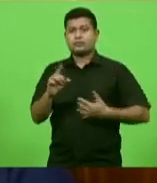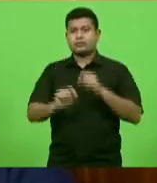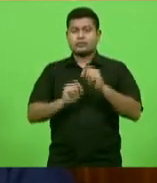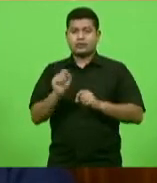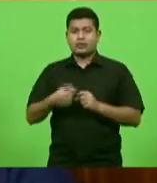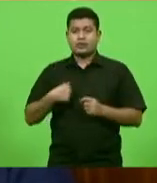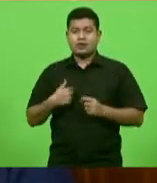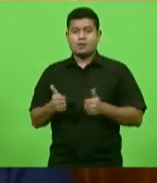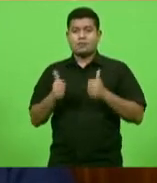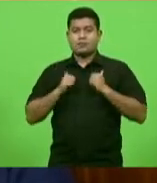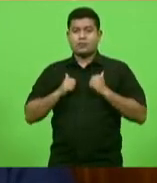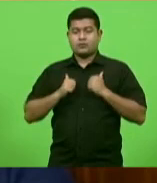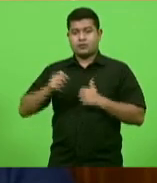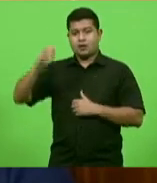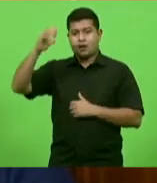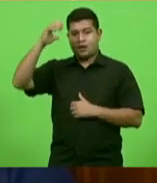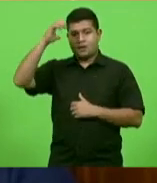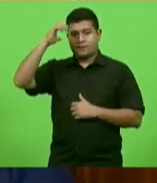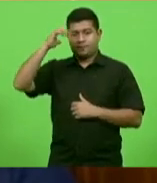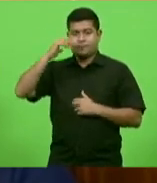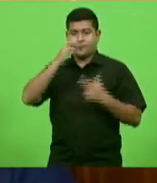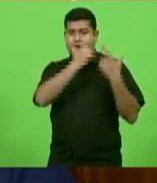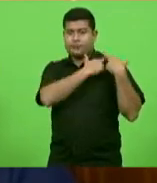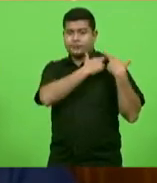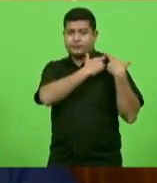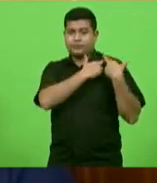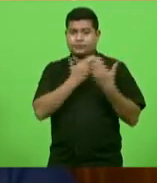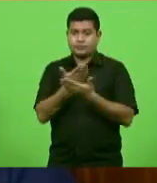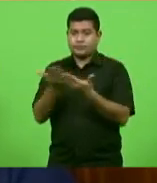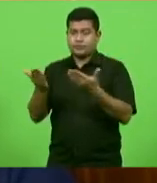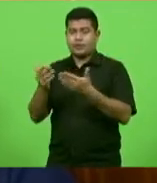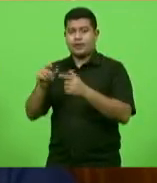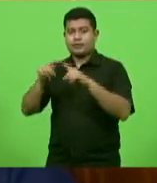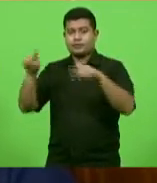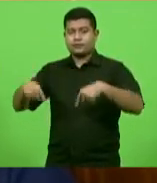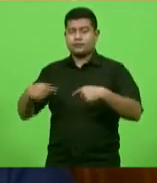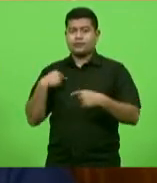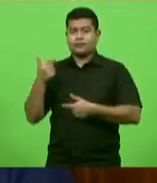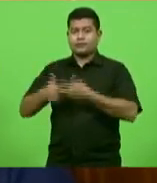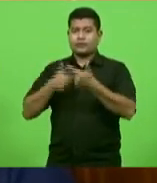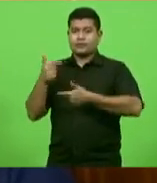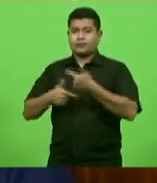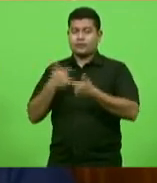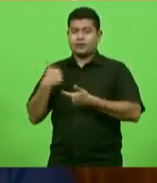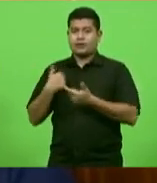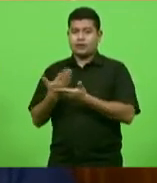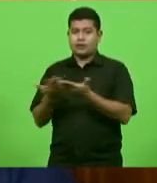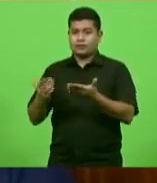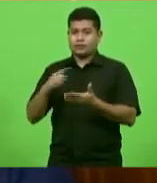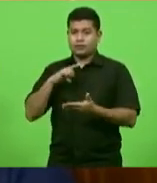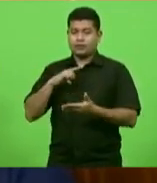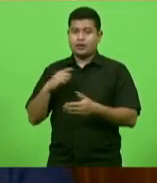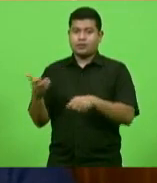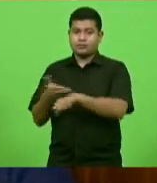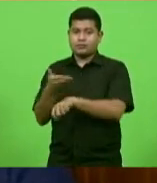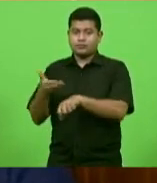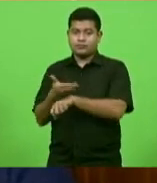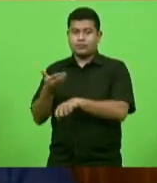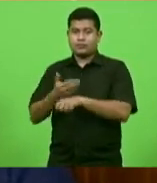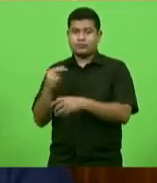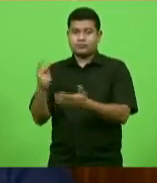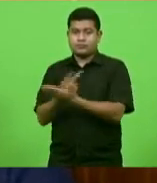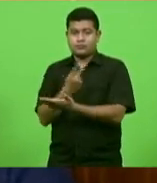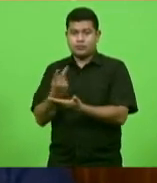que se refere à responsabilização dos subordinados envolvidos em delitos funcionais e prática de